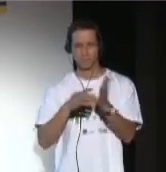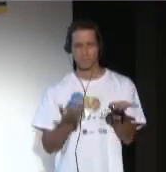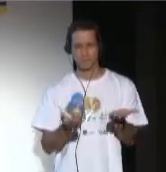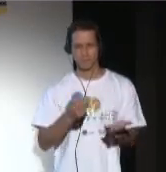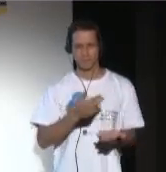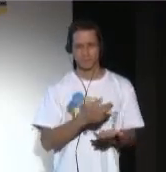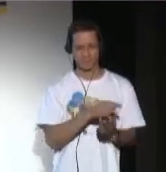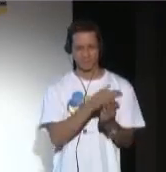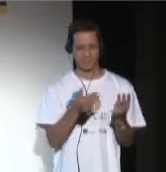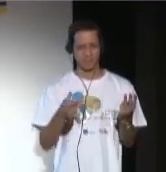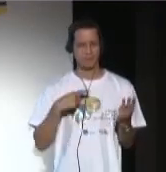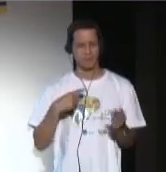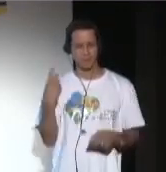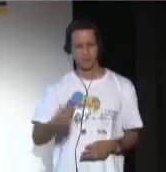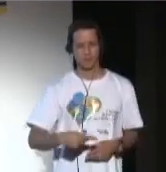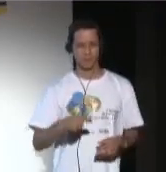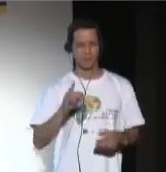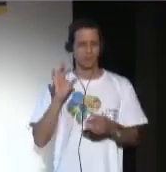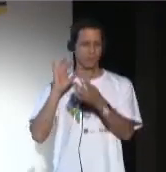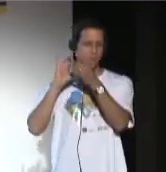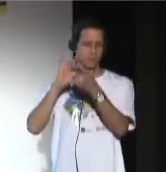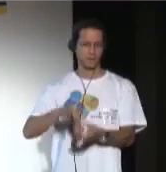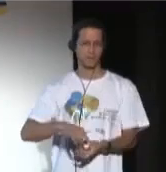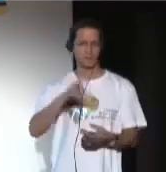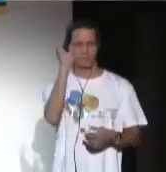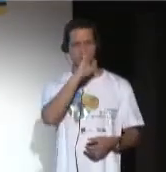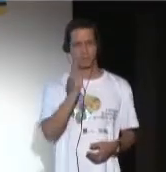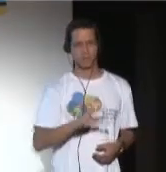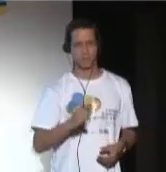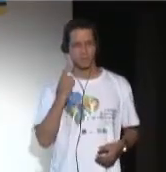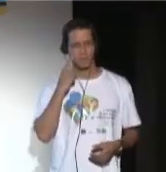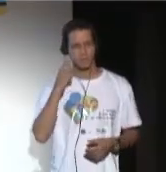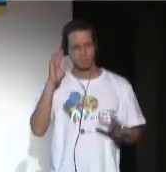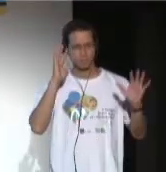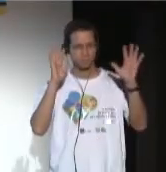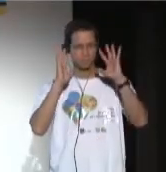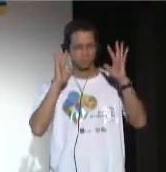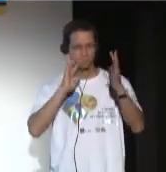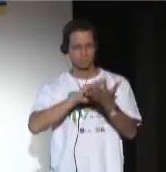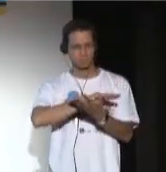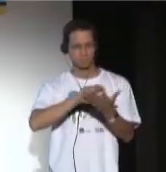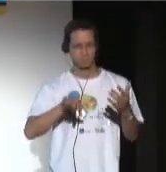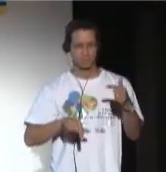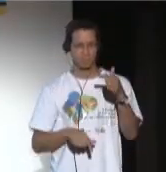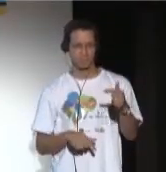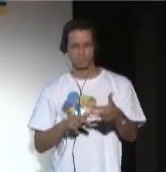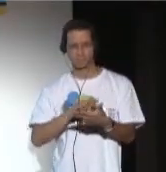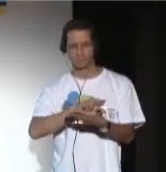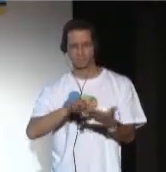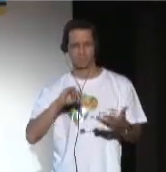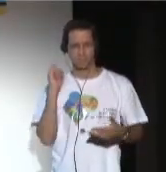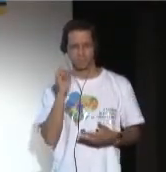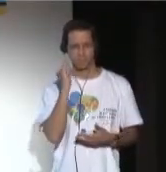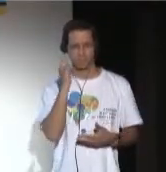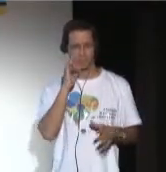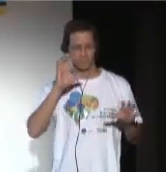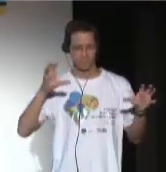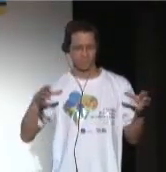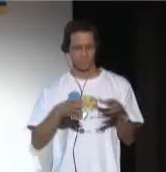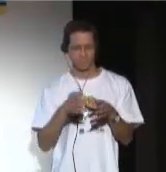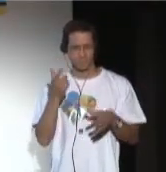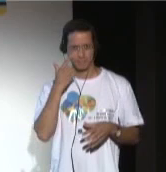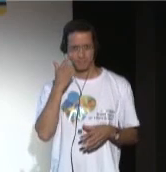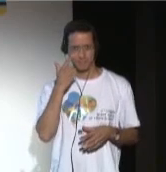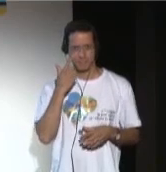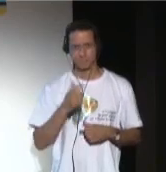nós conseguimos diferenciar e pensar em 17 habilidades importantes. Olha o primeiro conjunto. Aqui